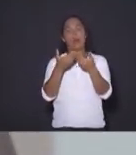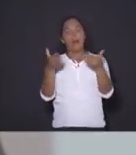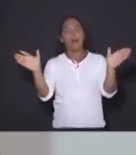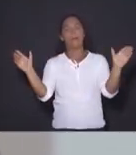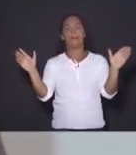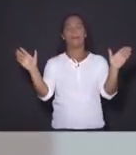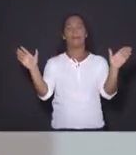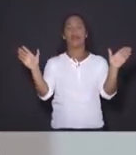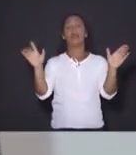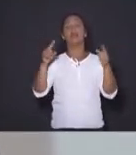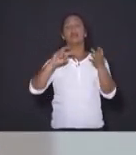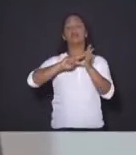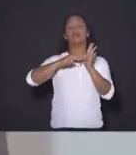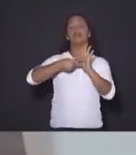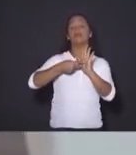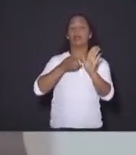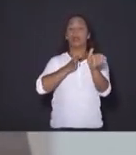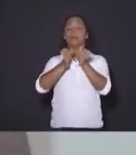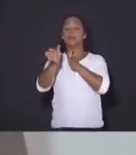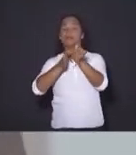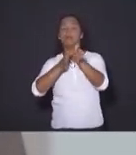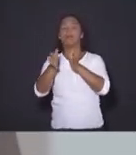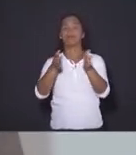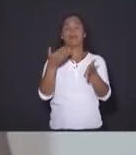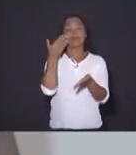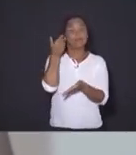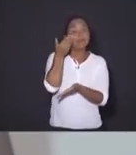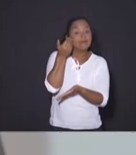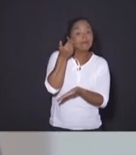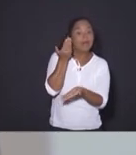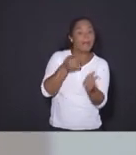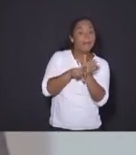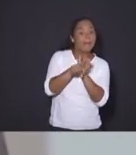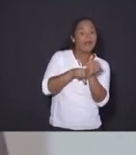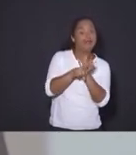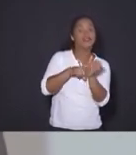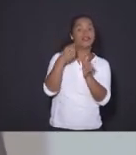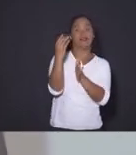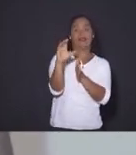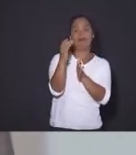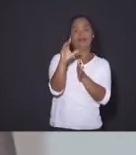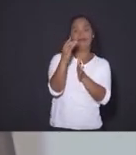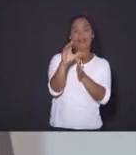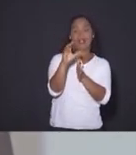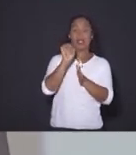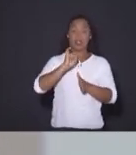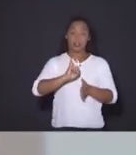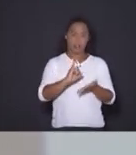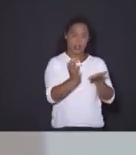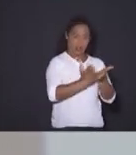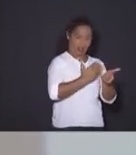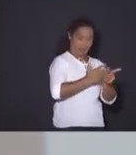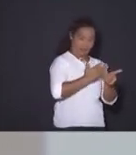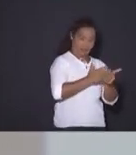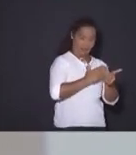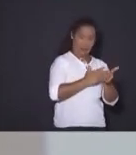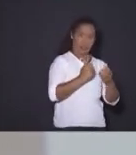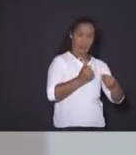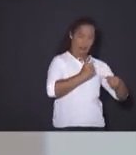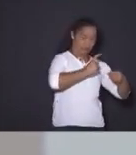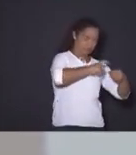com o acesso aberto o conhecimento científico então as revistas estando licenciados e sendo dispositivo disponível